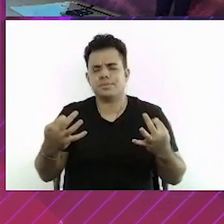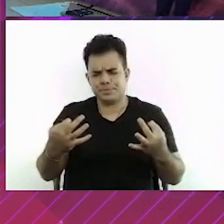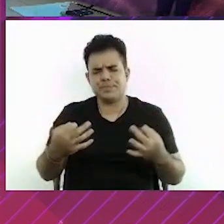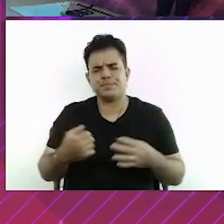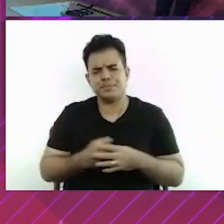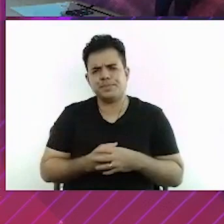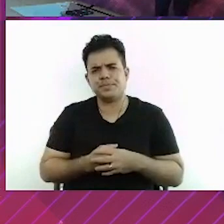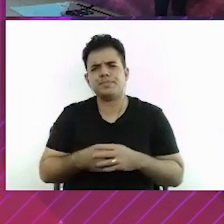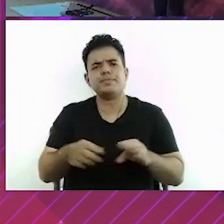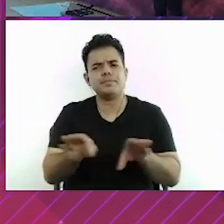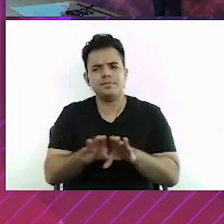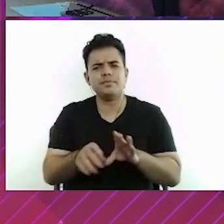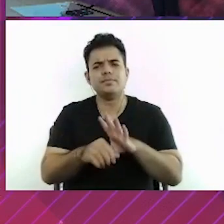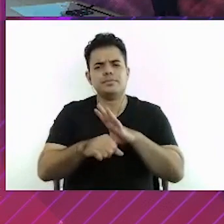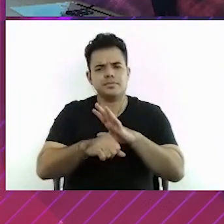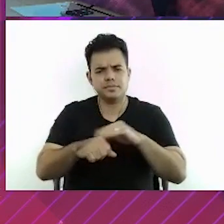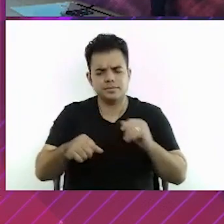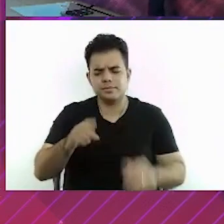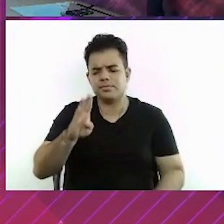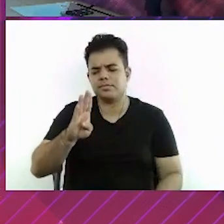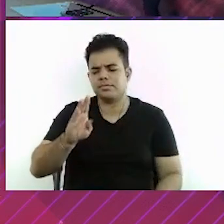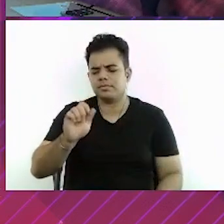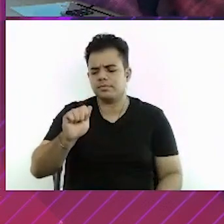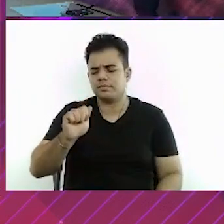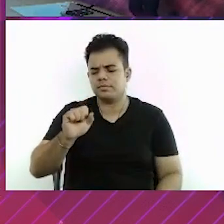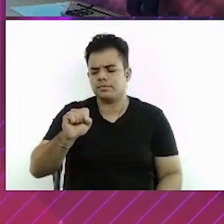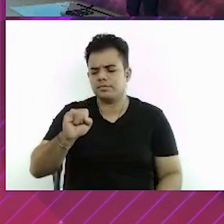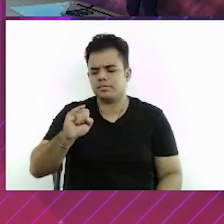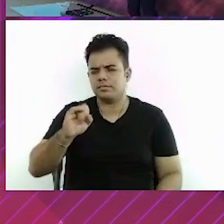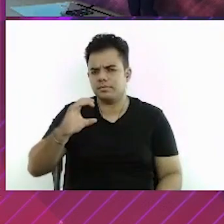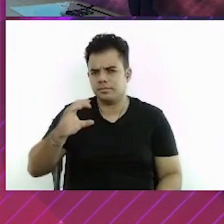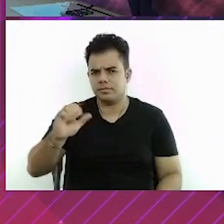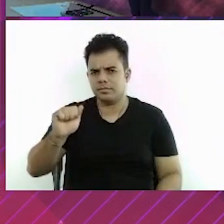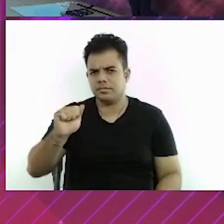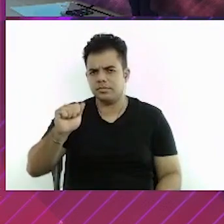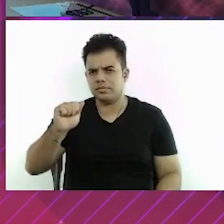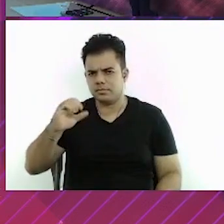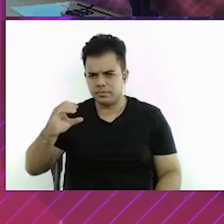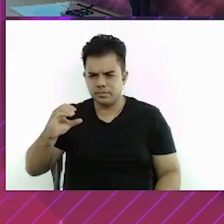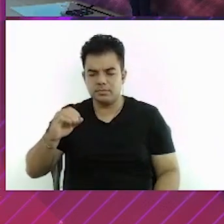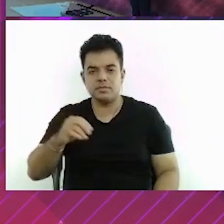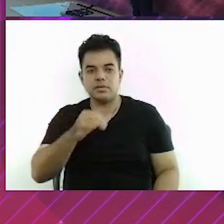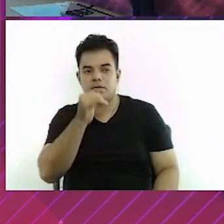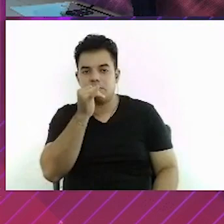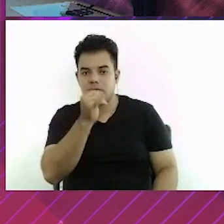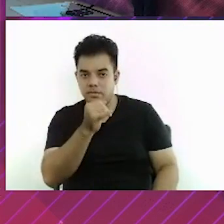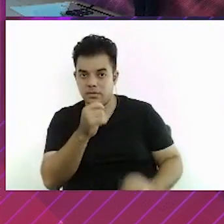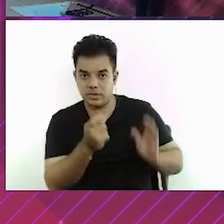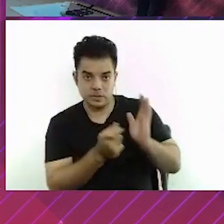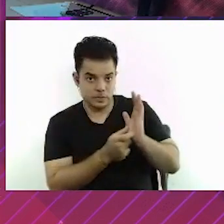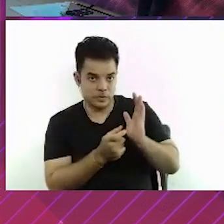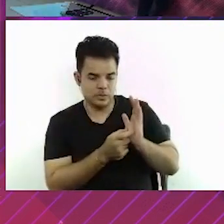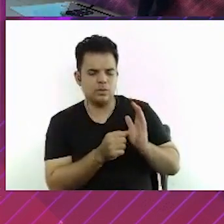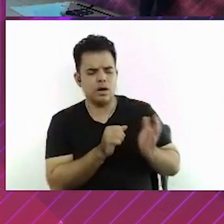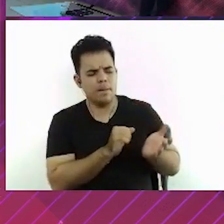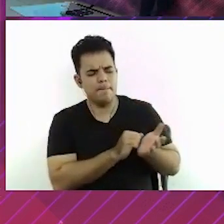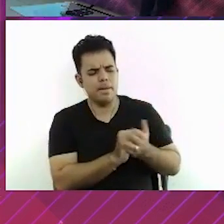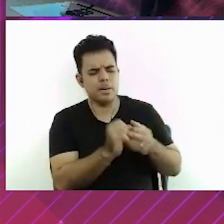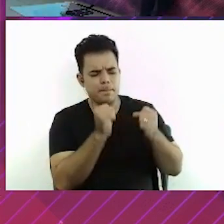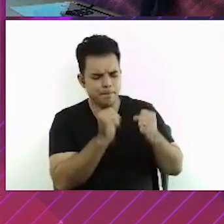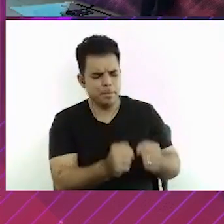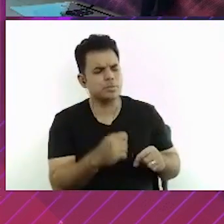você pode chamar um basic ACK, em que, basicamente, você está dizendo para o RabbitMQ, pode descartar a mensagem porque eu já consegui processar com